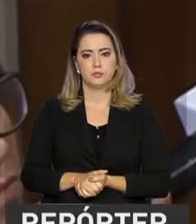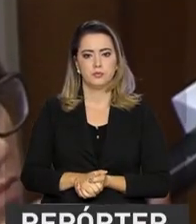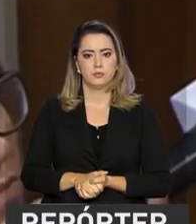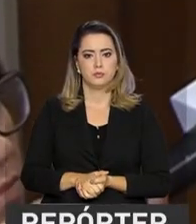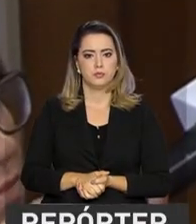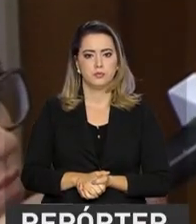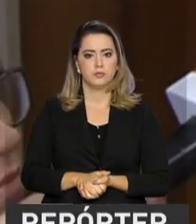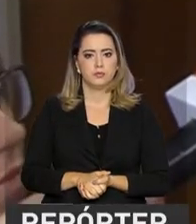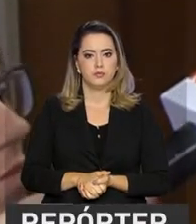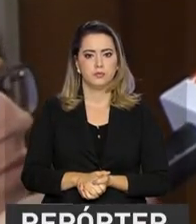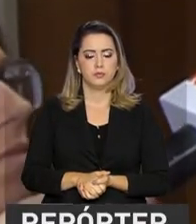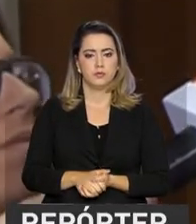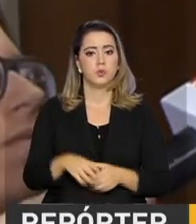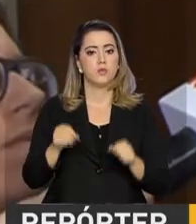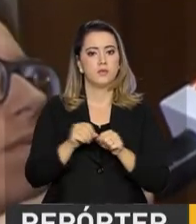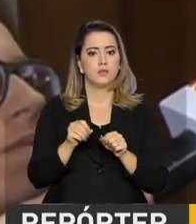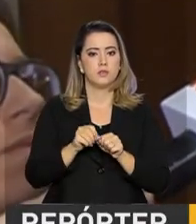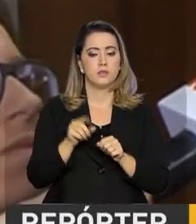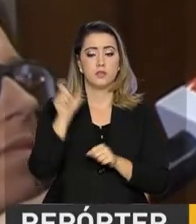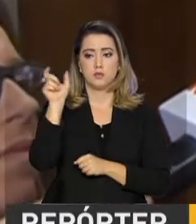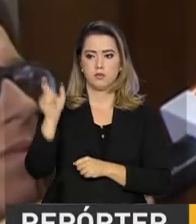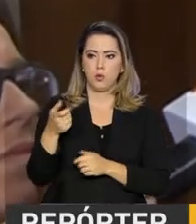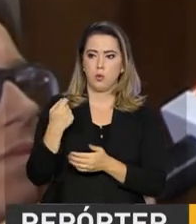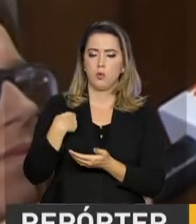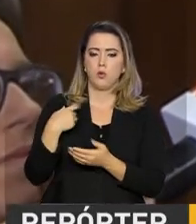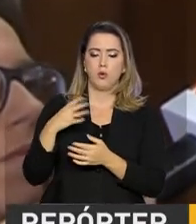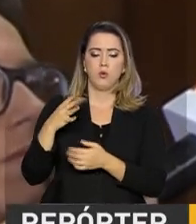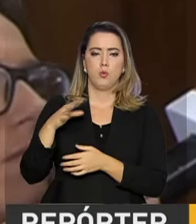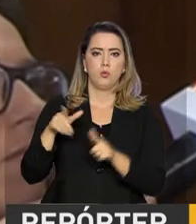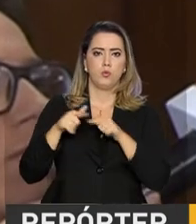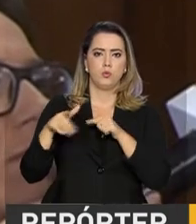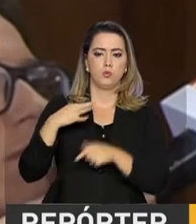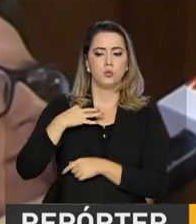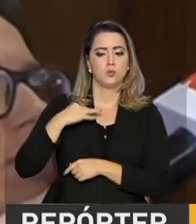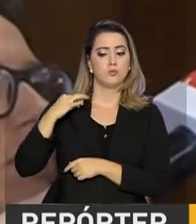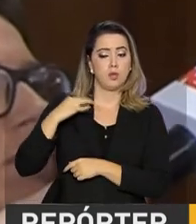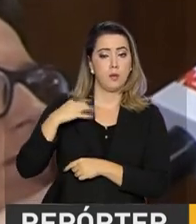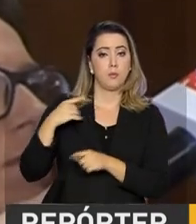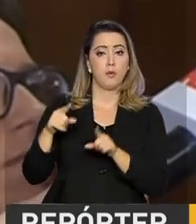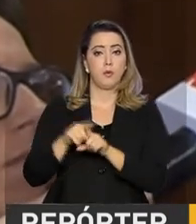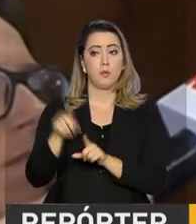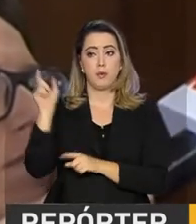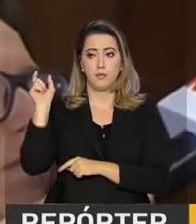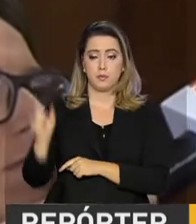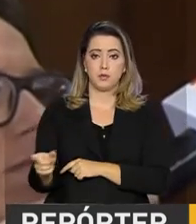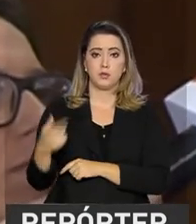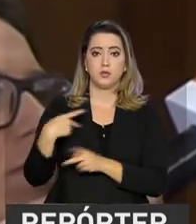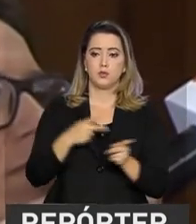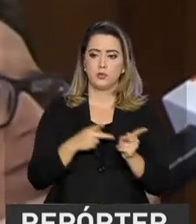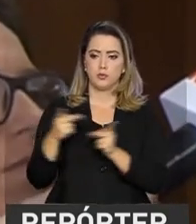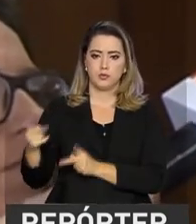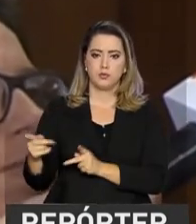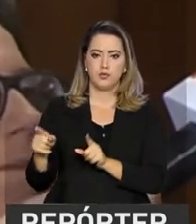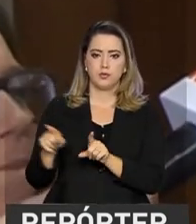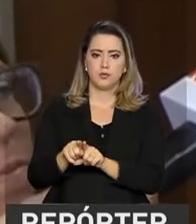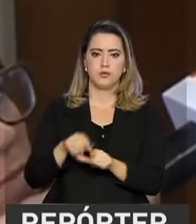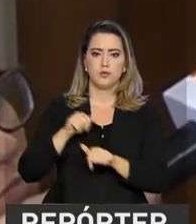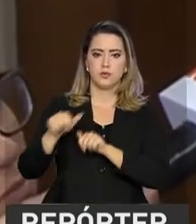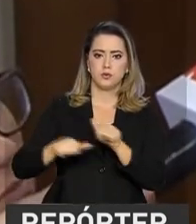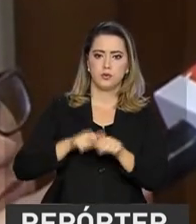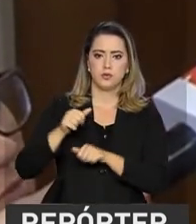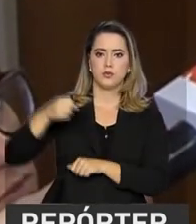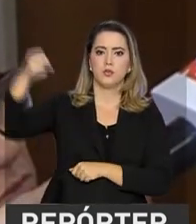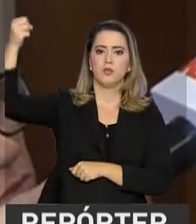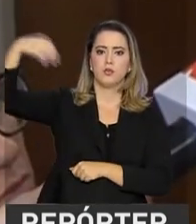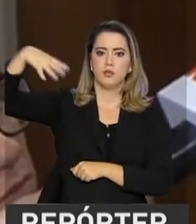em trabalho não pago por uma pessoa que não é parente ele não é meu não mora comigo como um vizinho eu fazer eu trocar uma lâmpada de